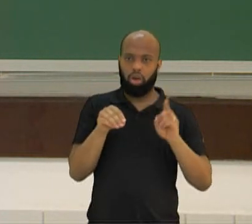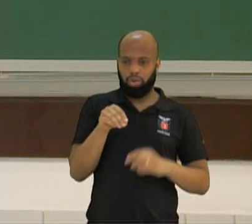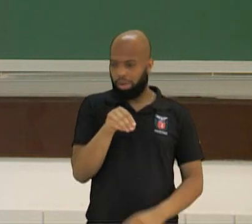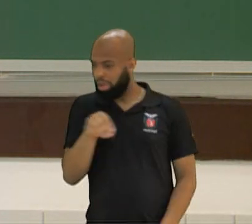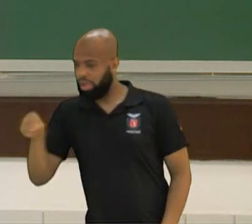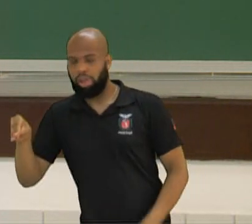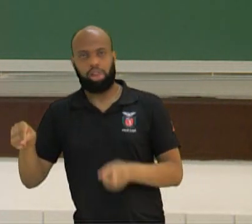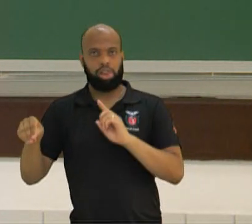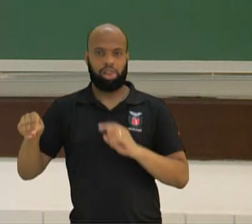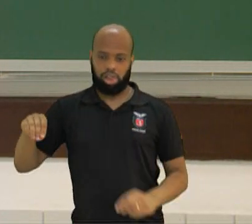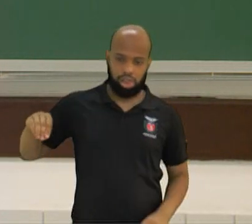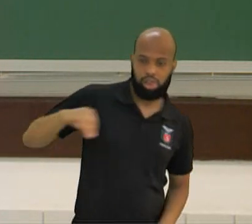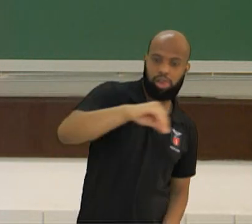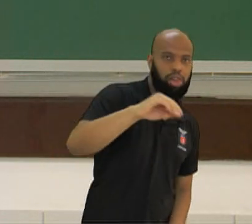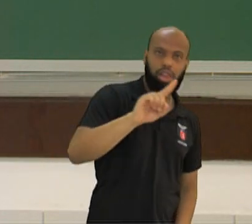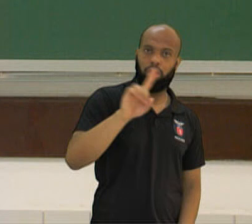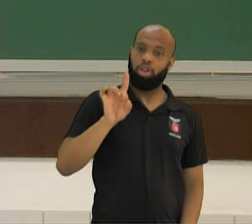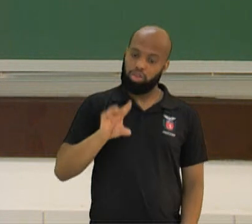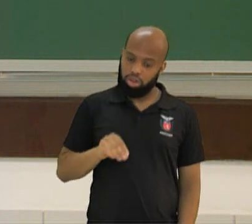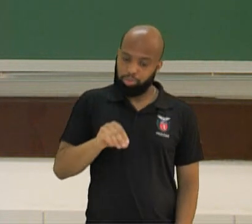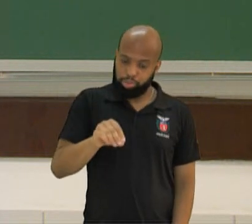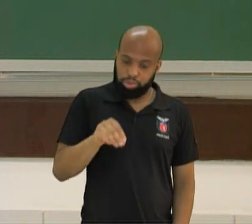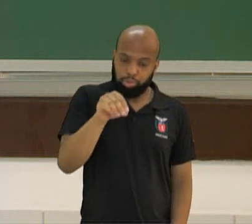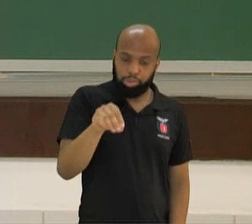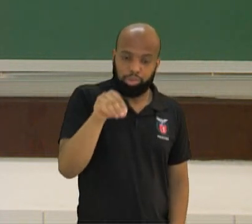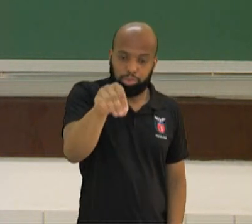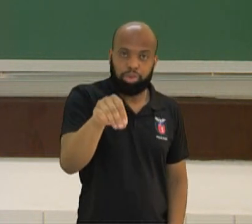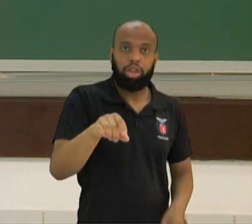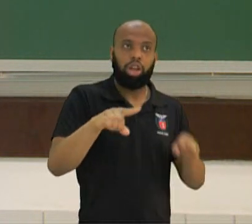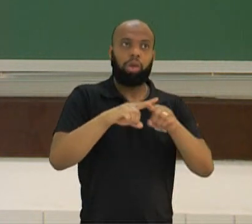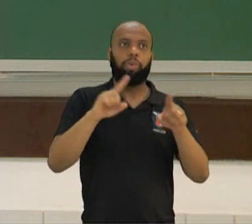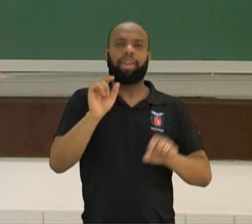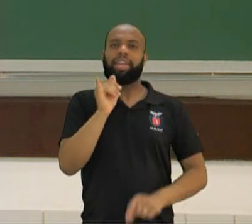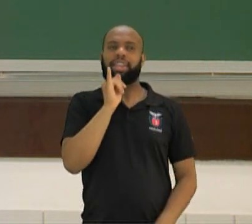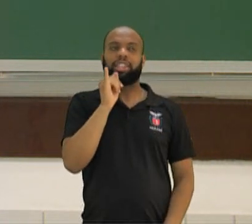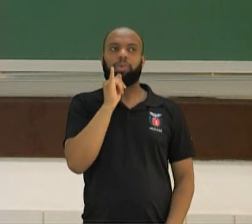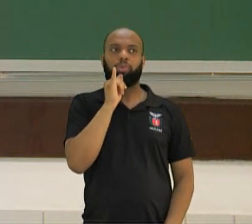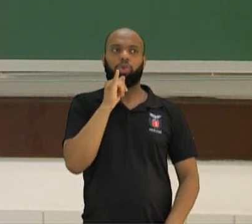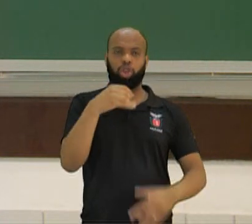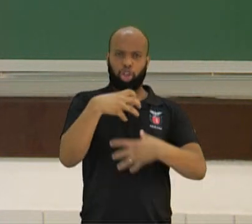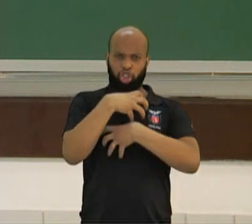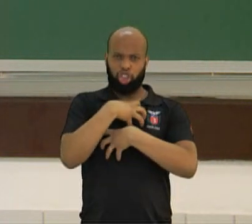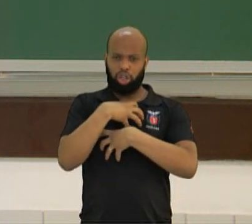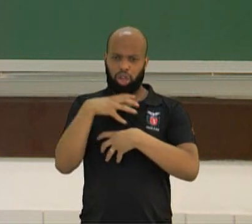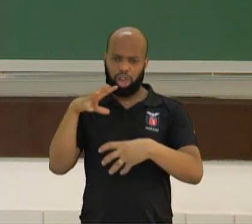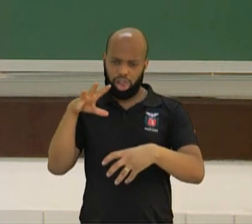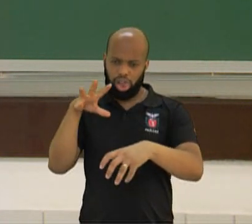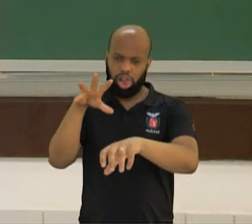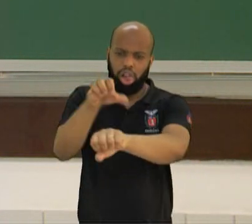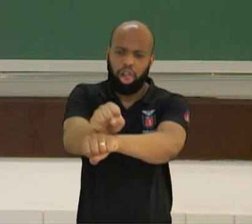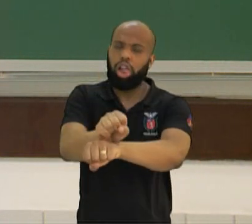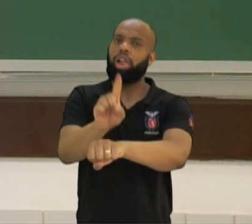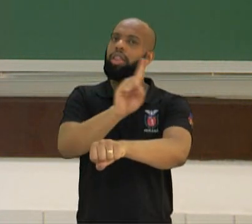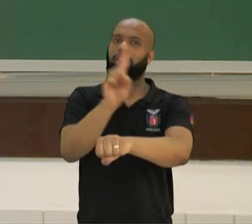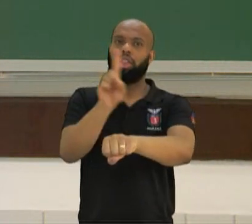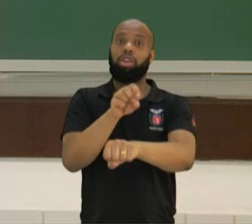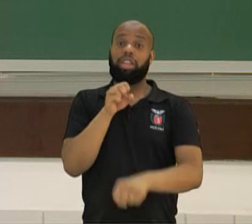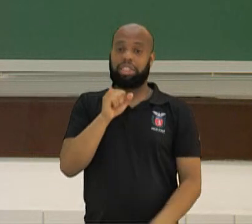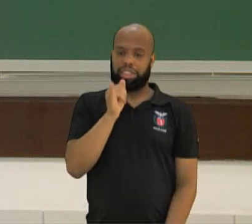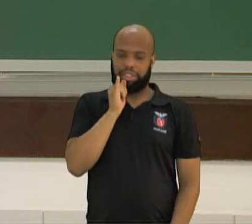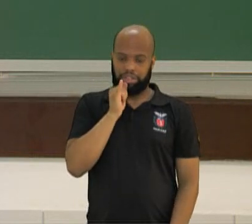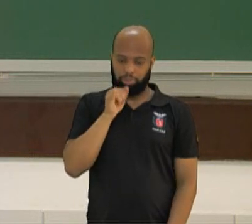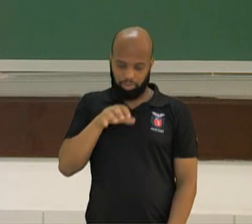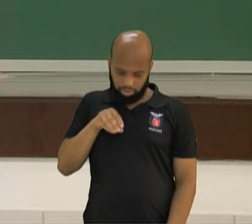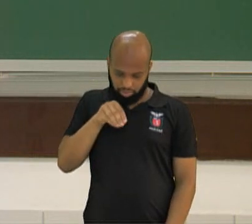lado e nunca anda na diagonal. Porém, ele não captura na mesma maneira que ele se movimenta. Então, se ele se movimenta para